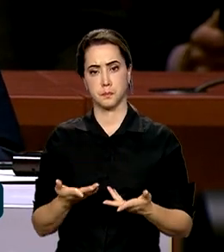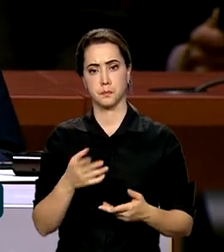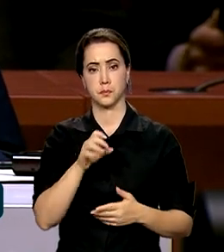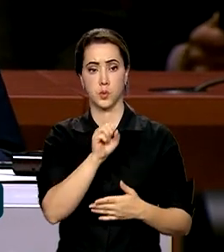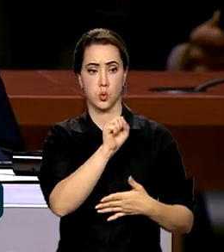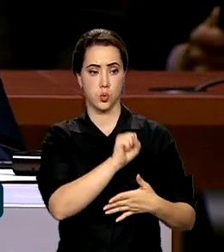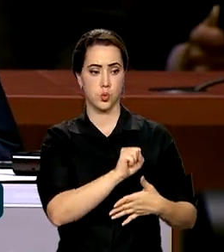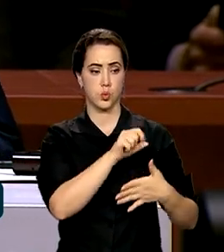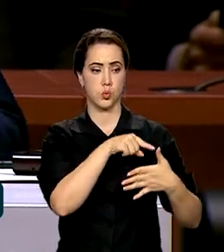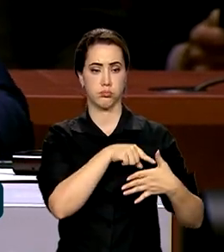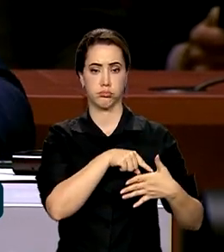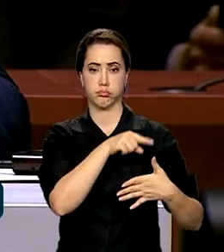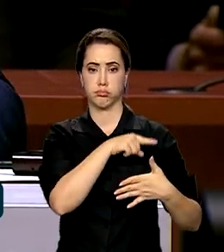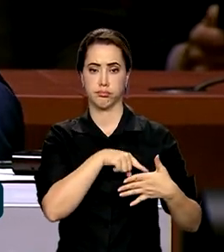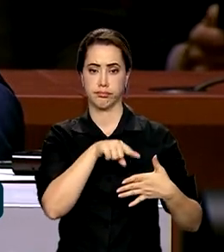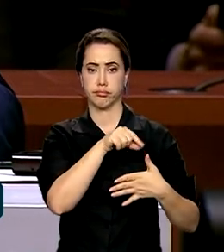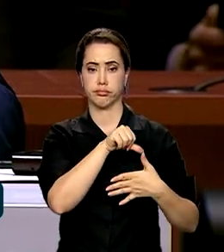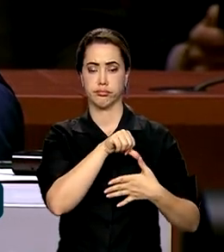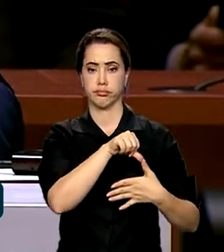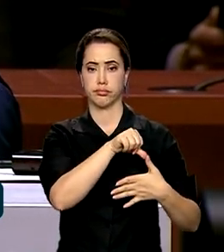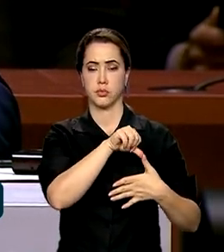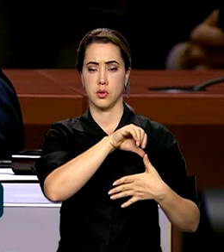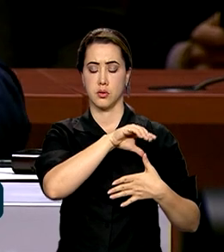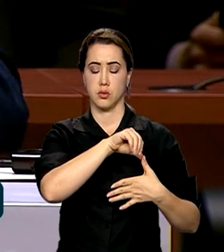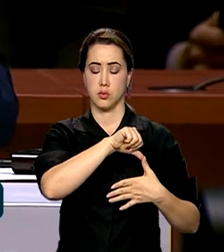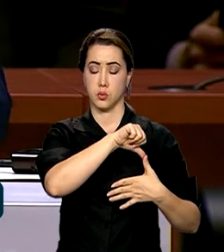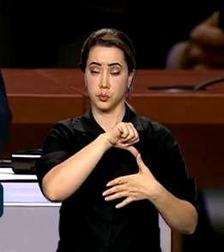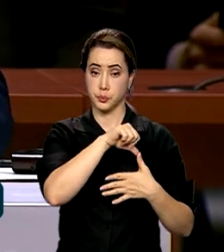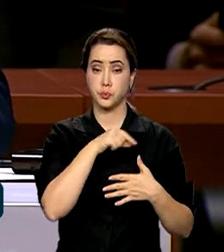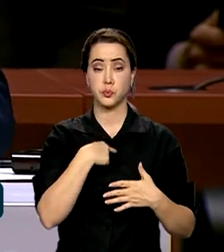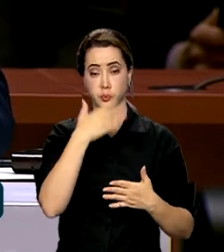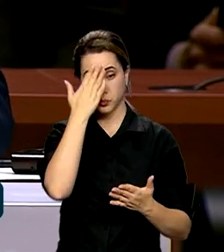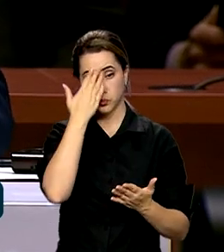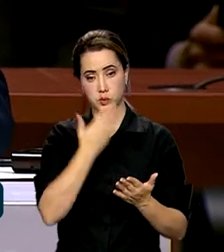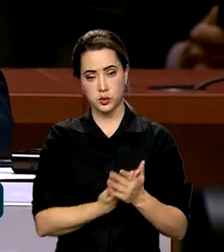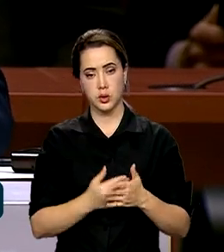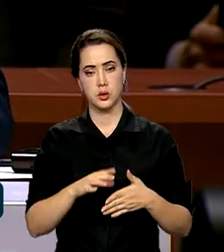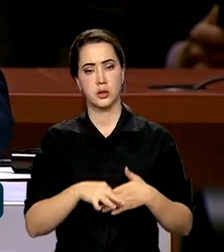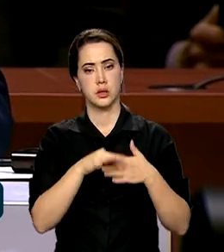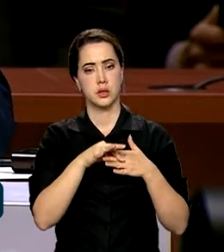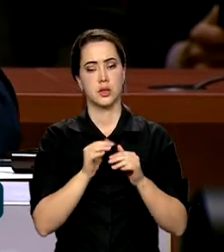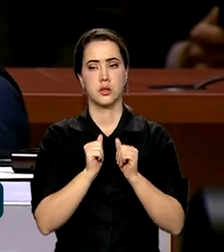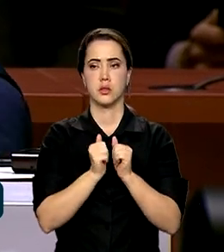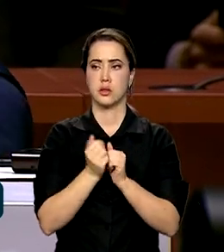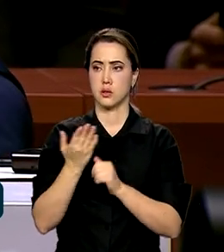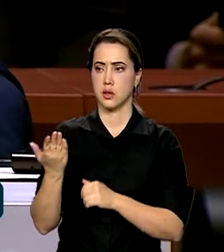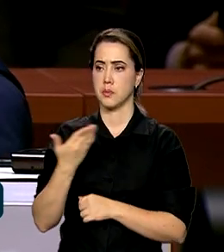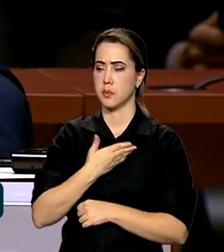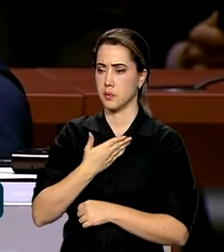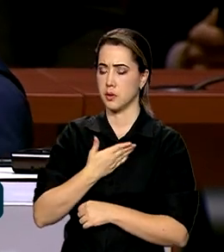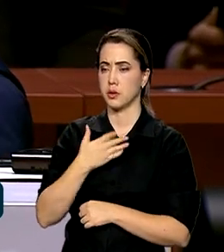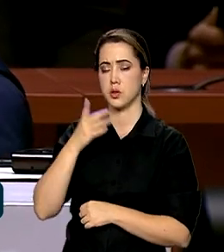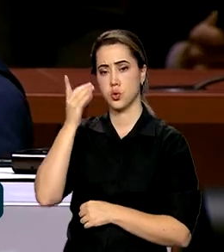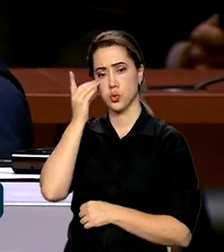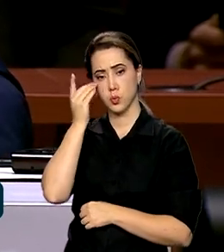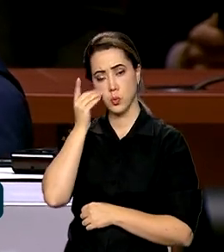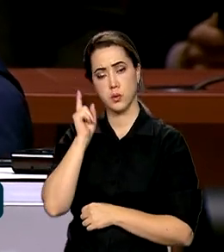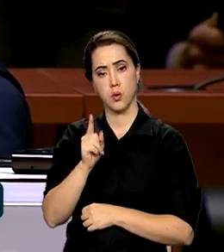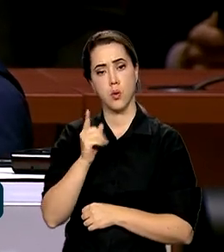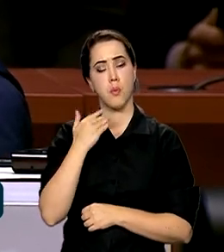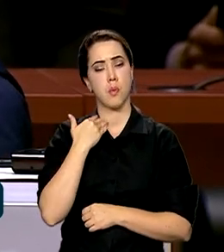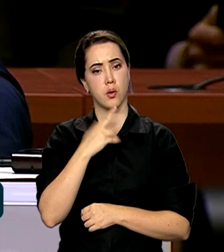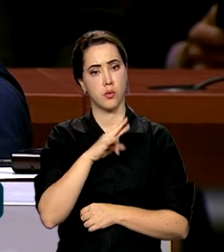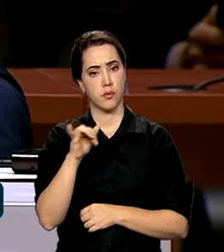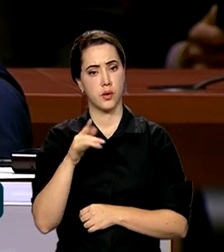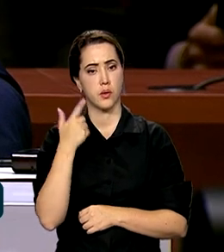Global. Tenho certeza de que, sob a liderança da minha companheira Dilma Rousseff, o banco estará à altura